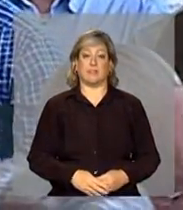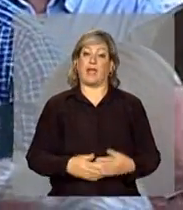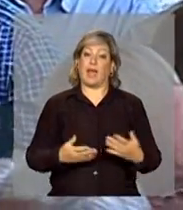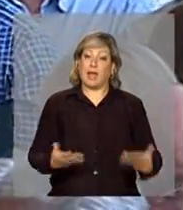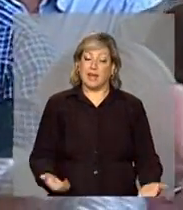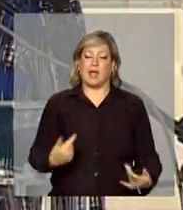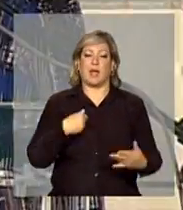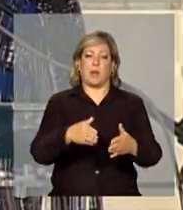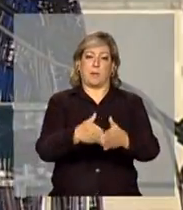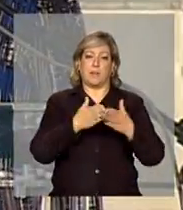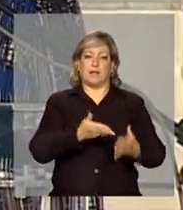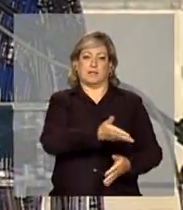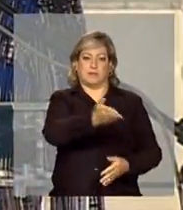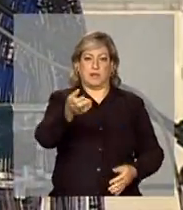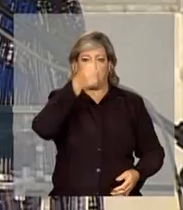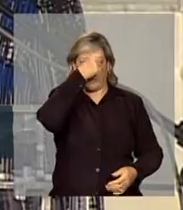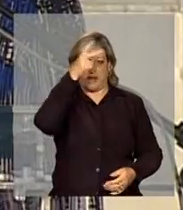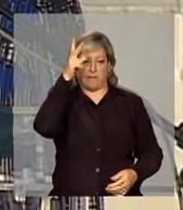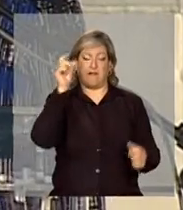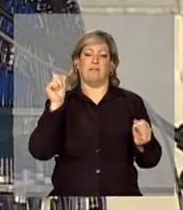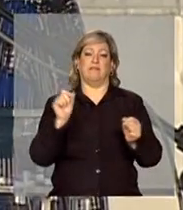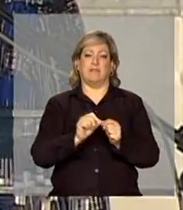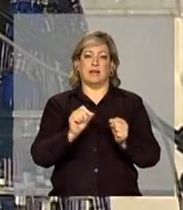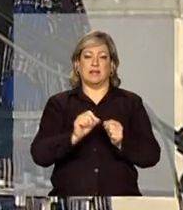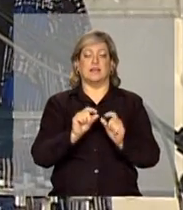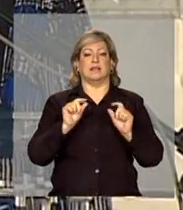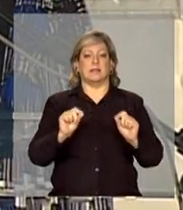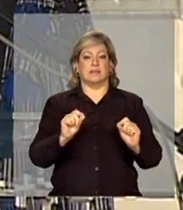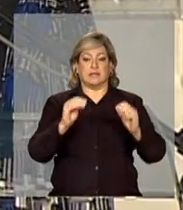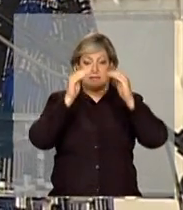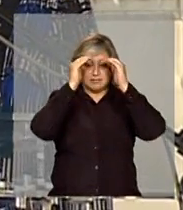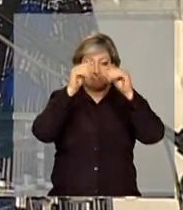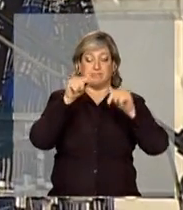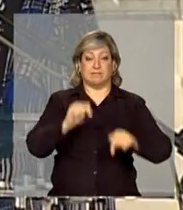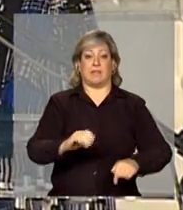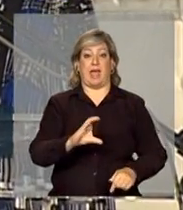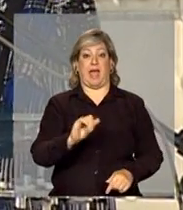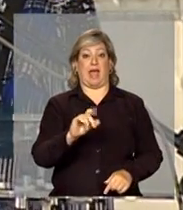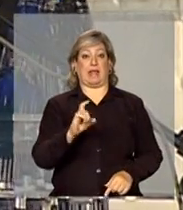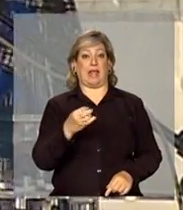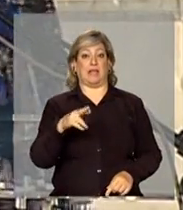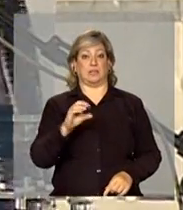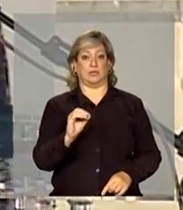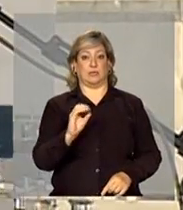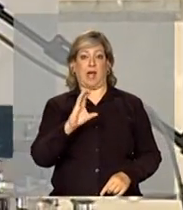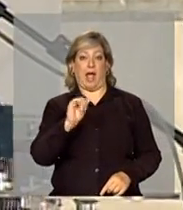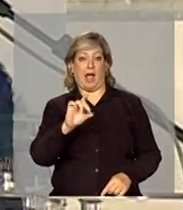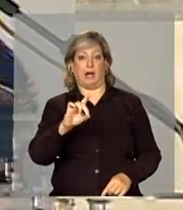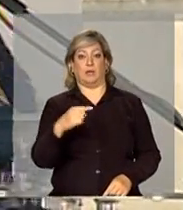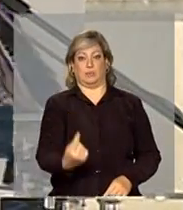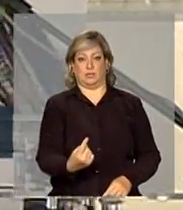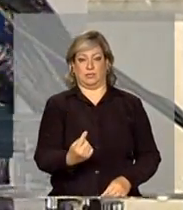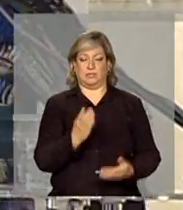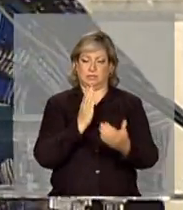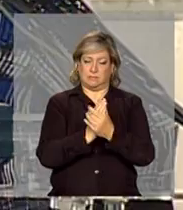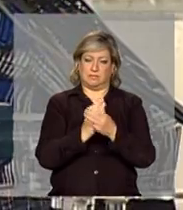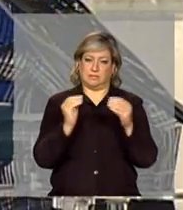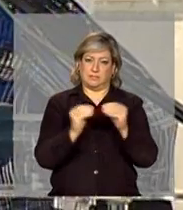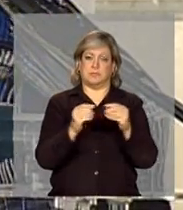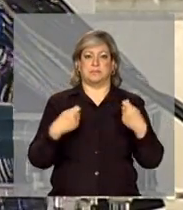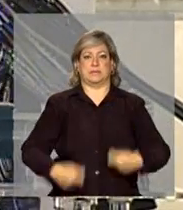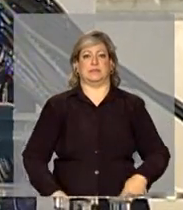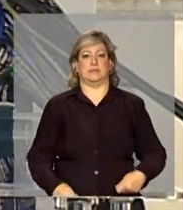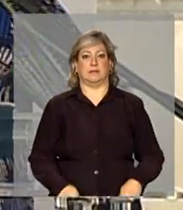Daí que eu peço aos prefeitos que façam, que deem importância ao cadastro. Sabe por quê? Quando nós chegamos no governo,